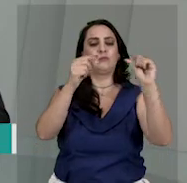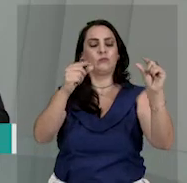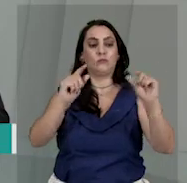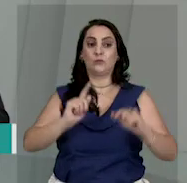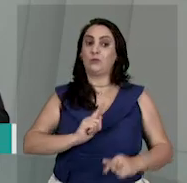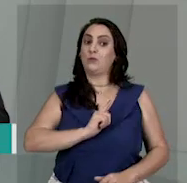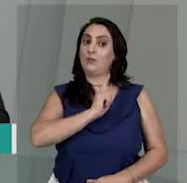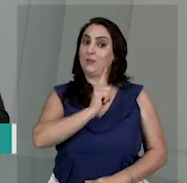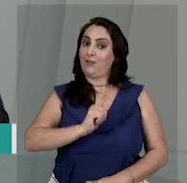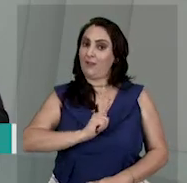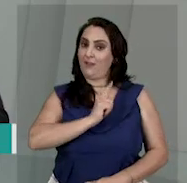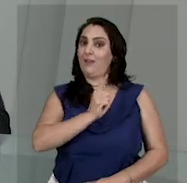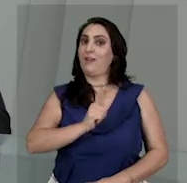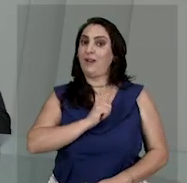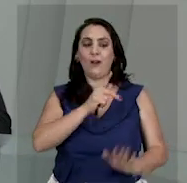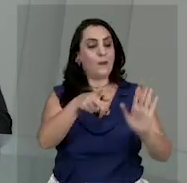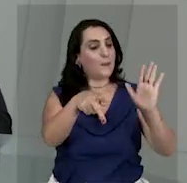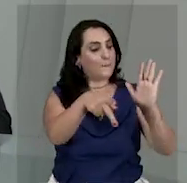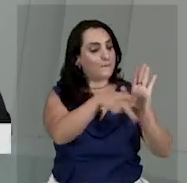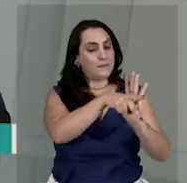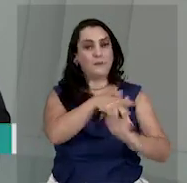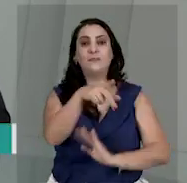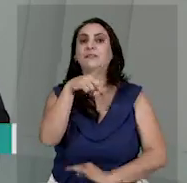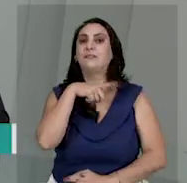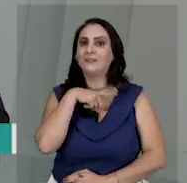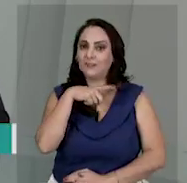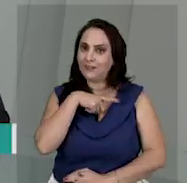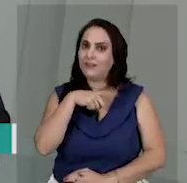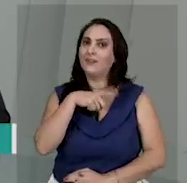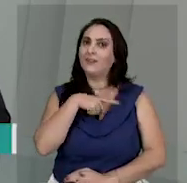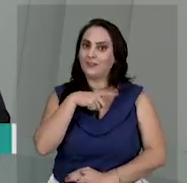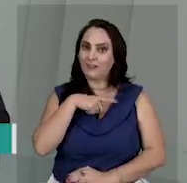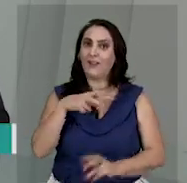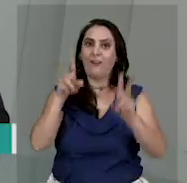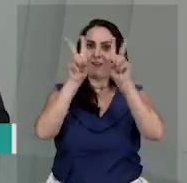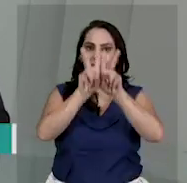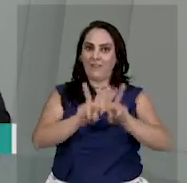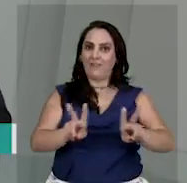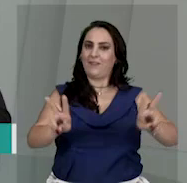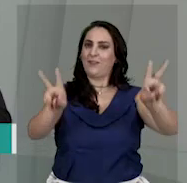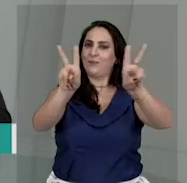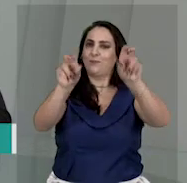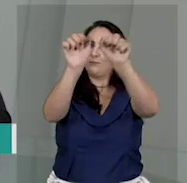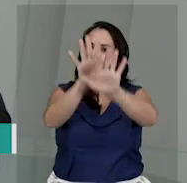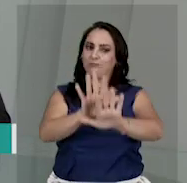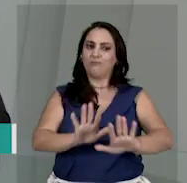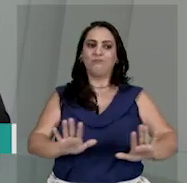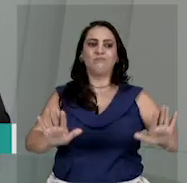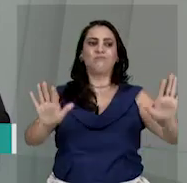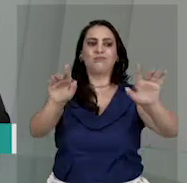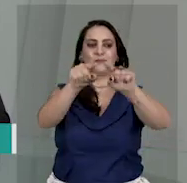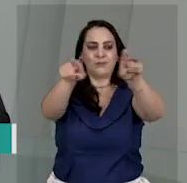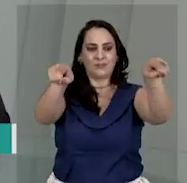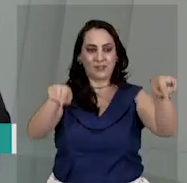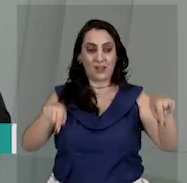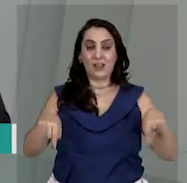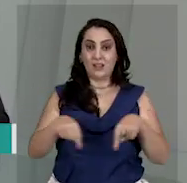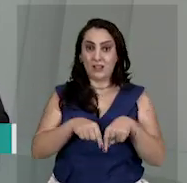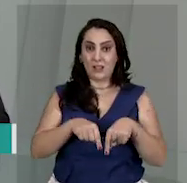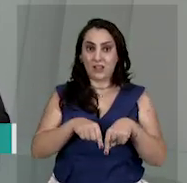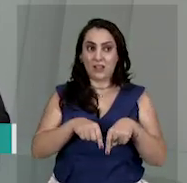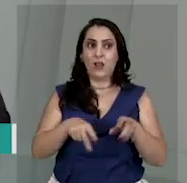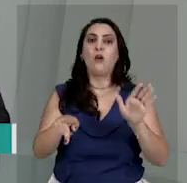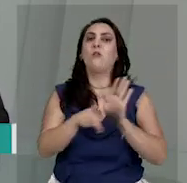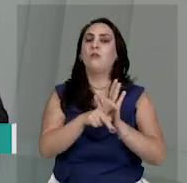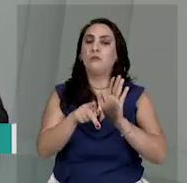línguas orais. Ela é muito riquíssima, é uma língua visoespacial e que foi reconhecida no nosso país em 2002